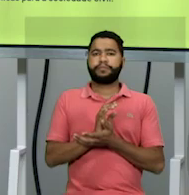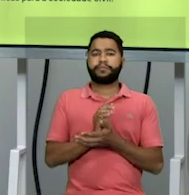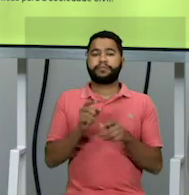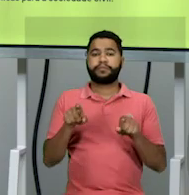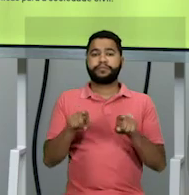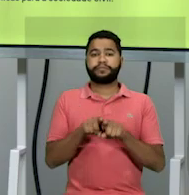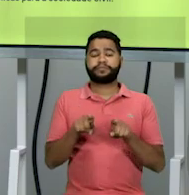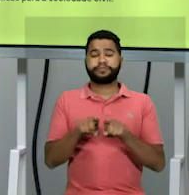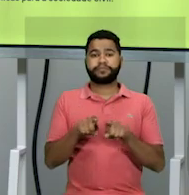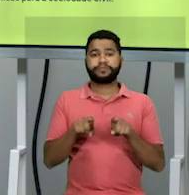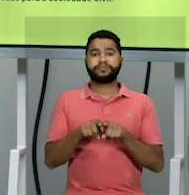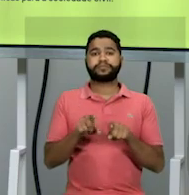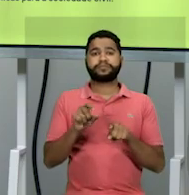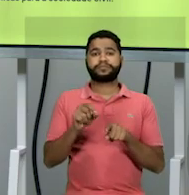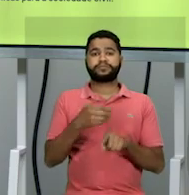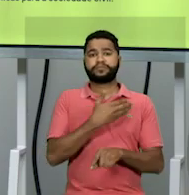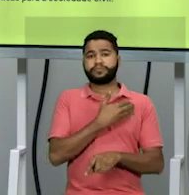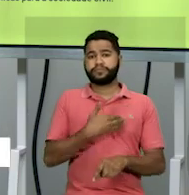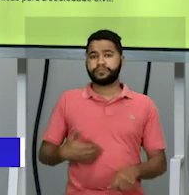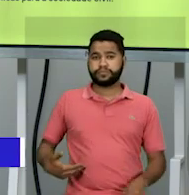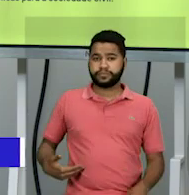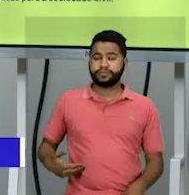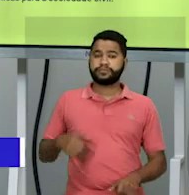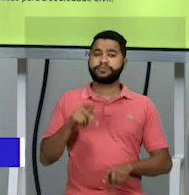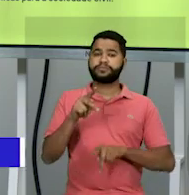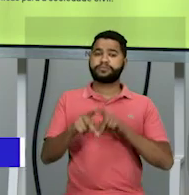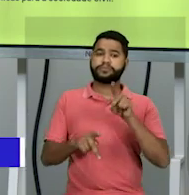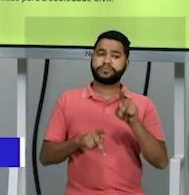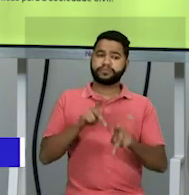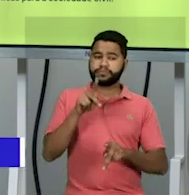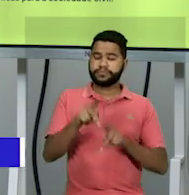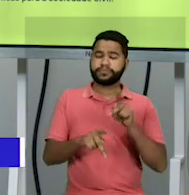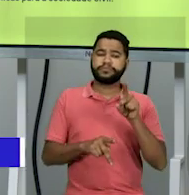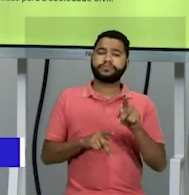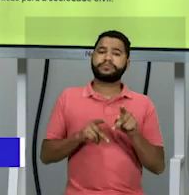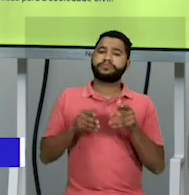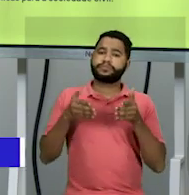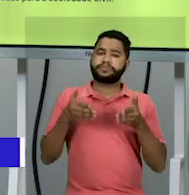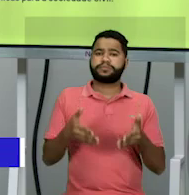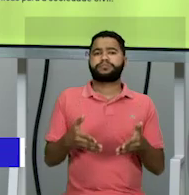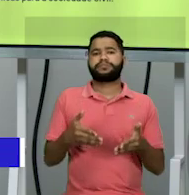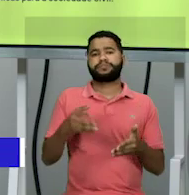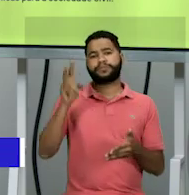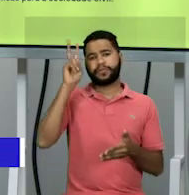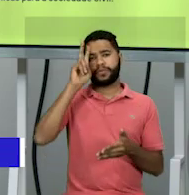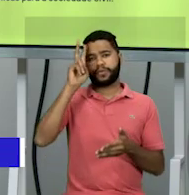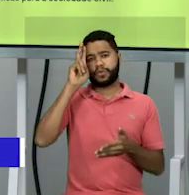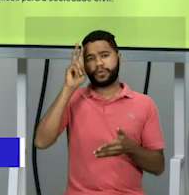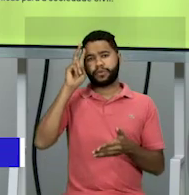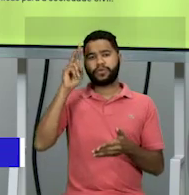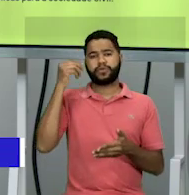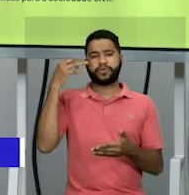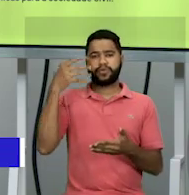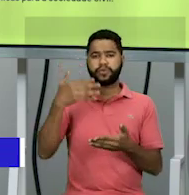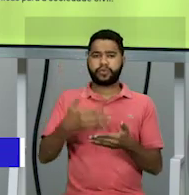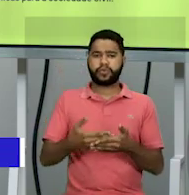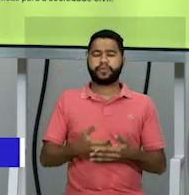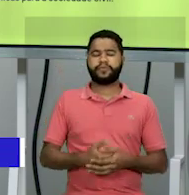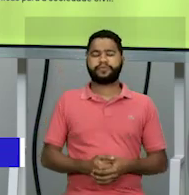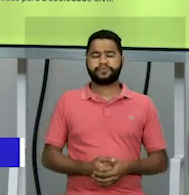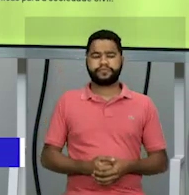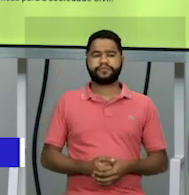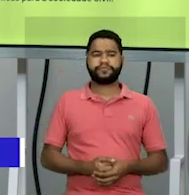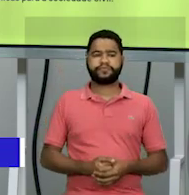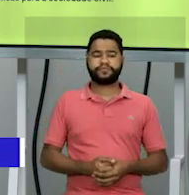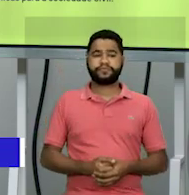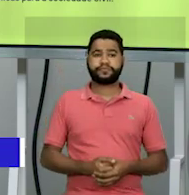nem, até então, dos governantes populistas que vão, né, chegar aí na nossa história a partir do Estado Novo, né, a partir do final do Estado